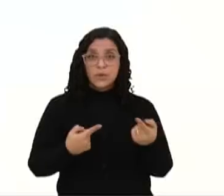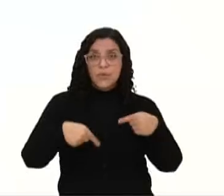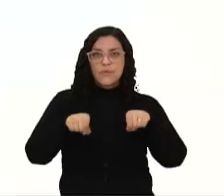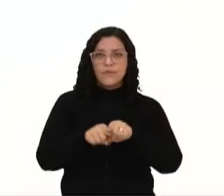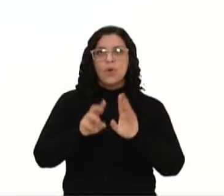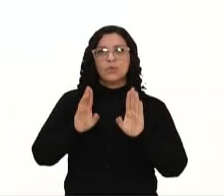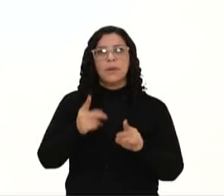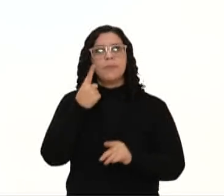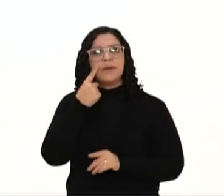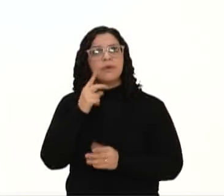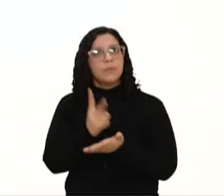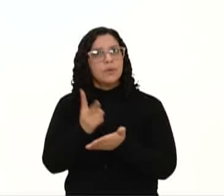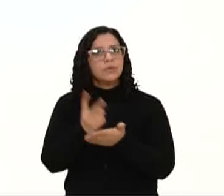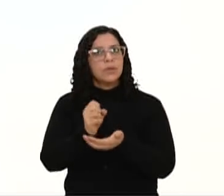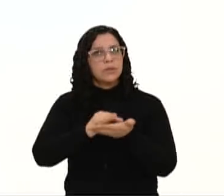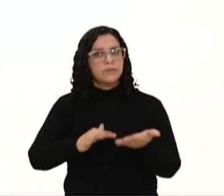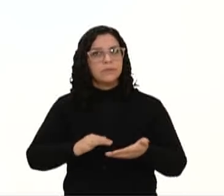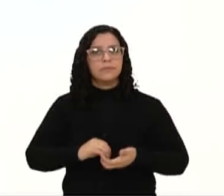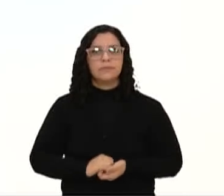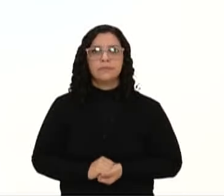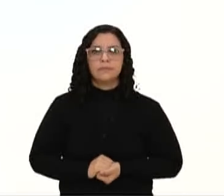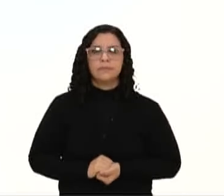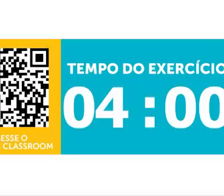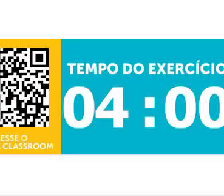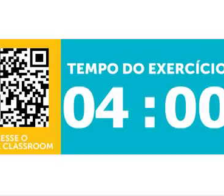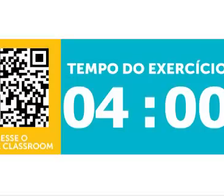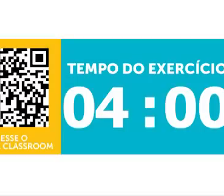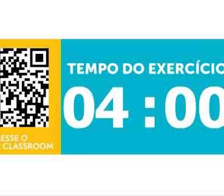já voltamos para seguir ali com o exercício.